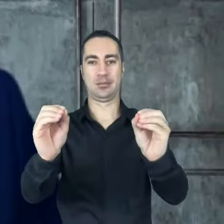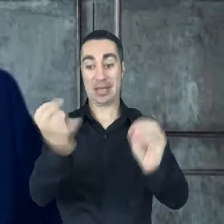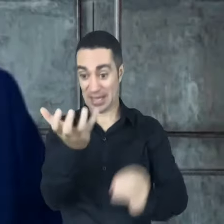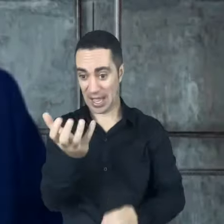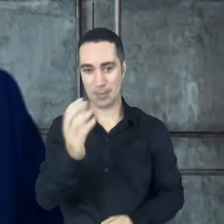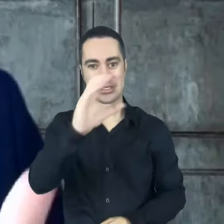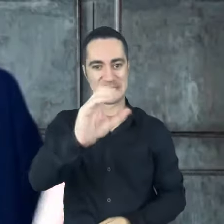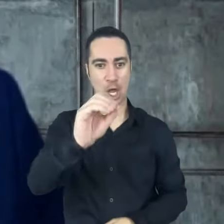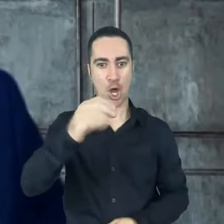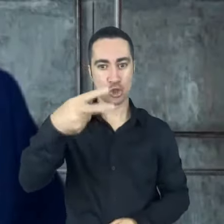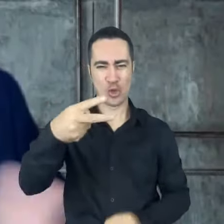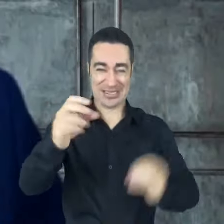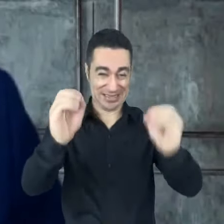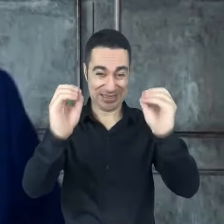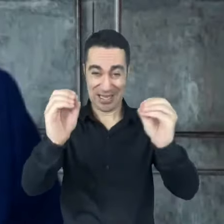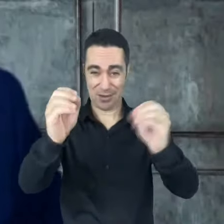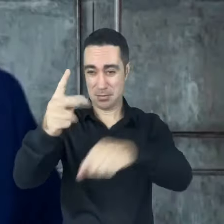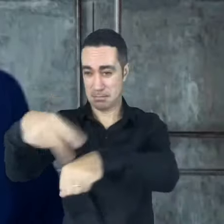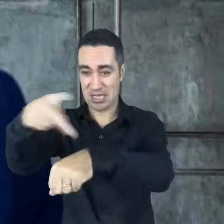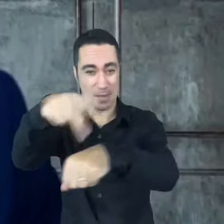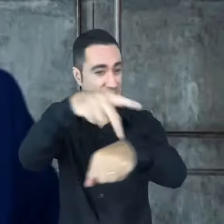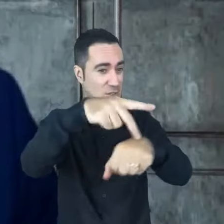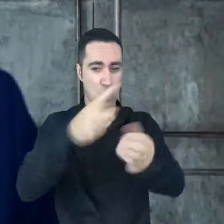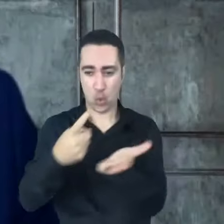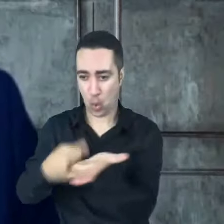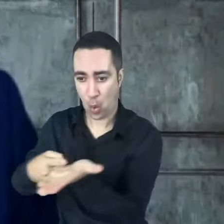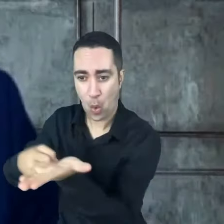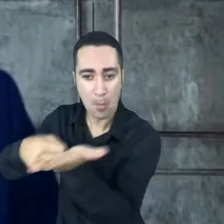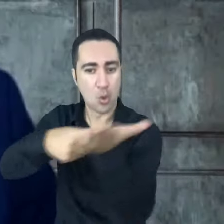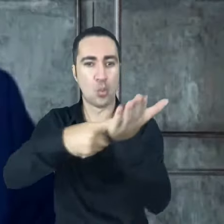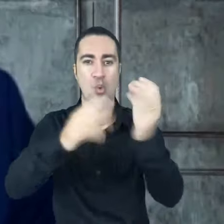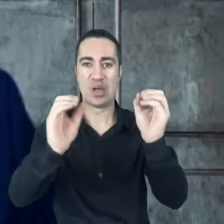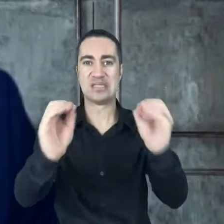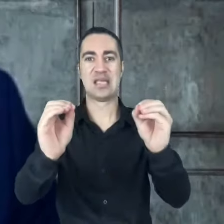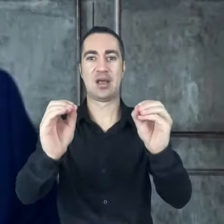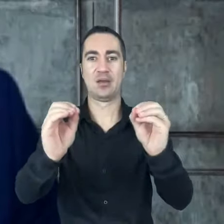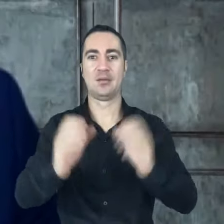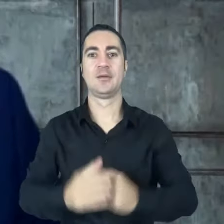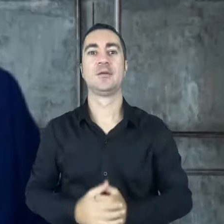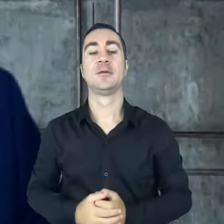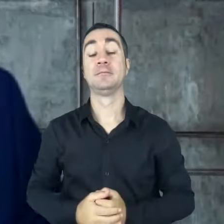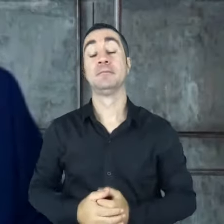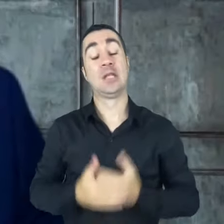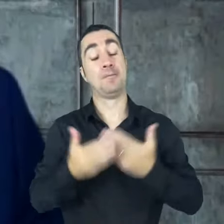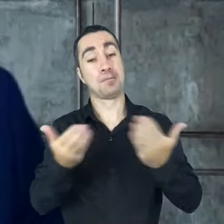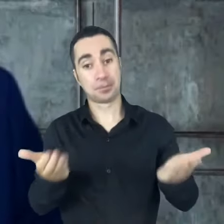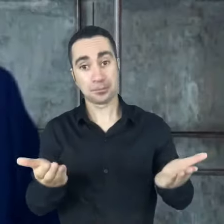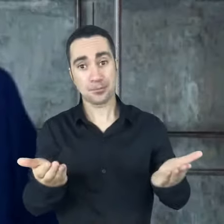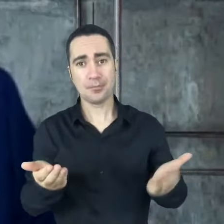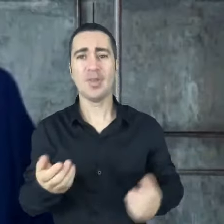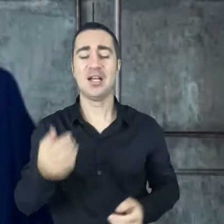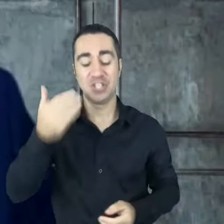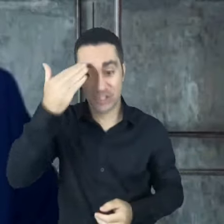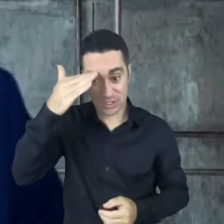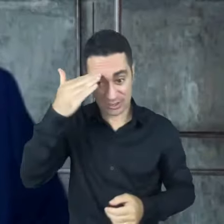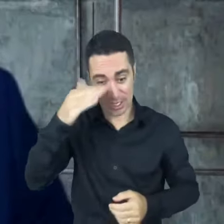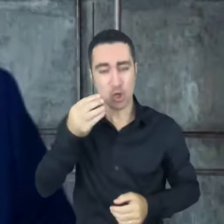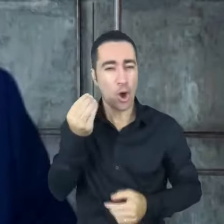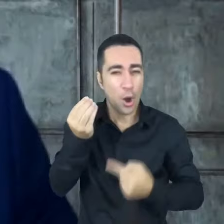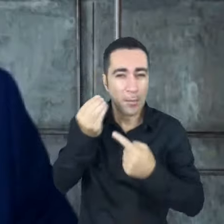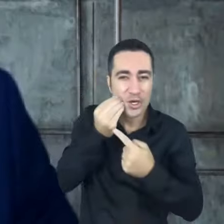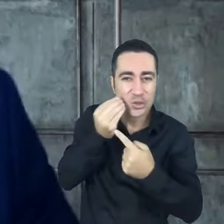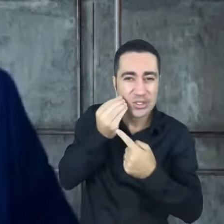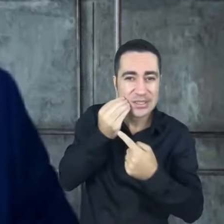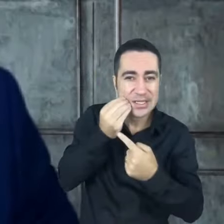como país. Né? Essa foi a meta contratada pelo Brasil. Então, gente, o que a gente tem de oportunidade nessa